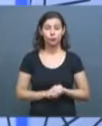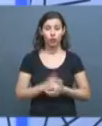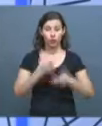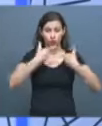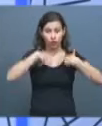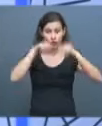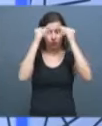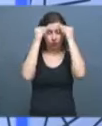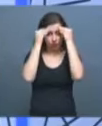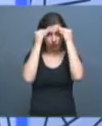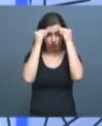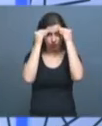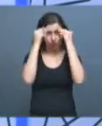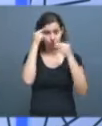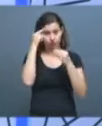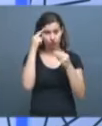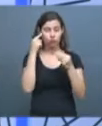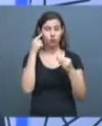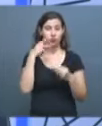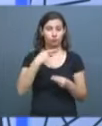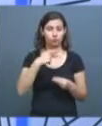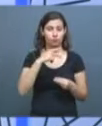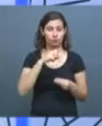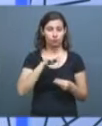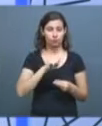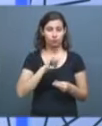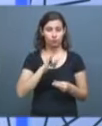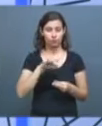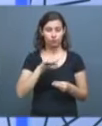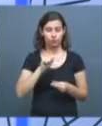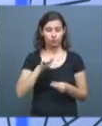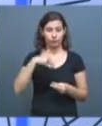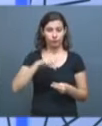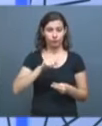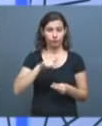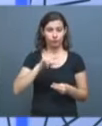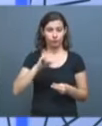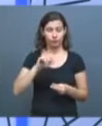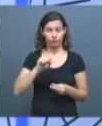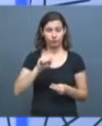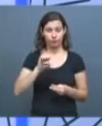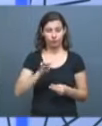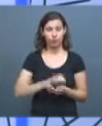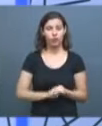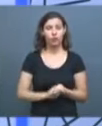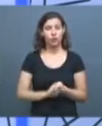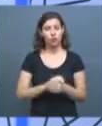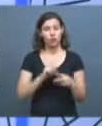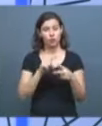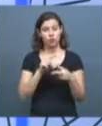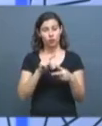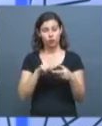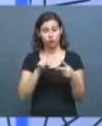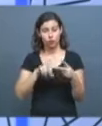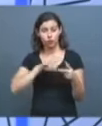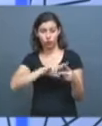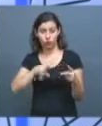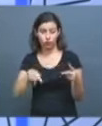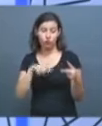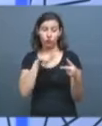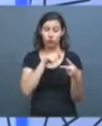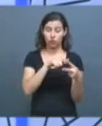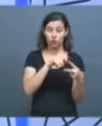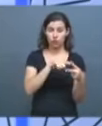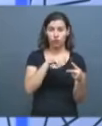pouco psicanalítica, a gente podia discutir três focos um pouco diferentes que às vezes ficam um pouco misturados. Uhum. Tem gente com os pensadores que diz o